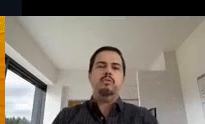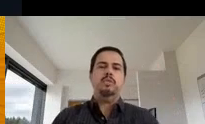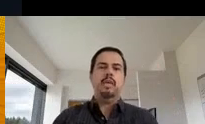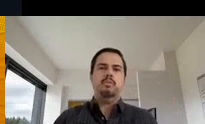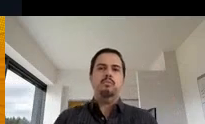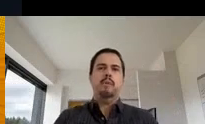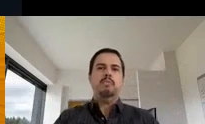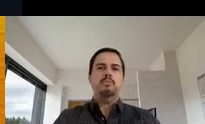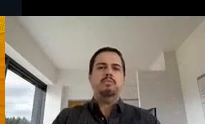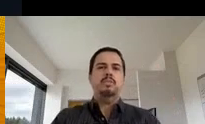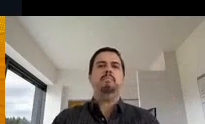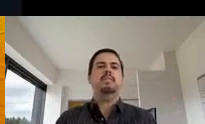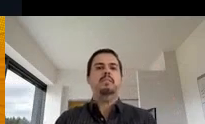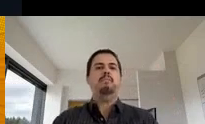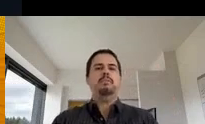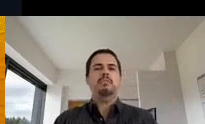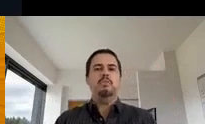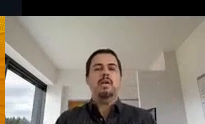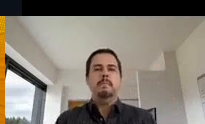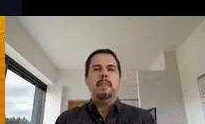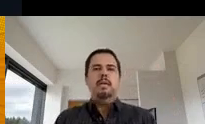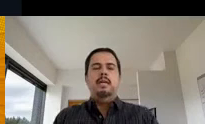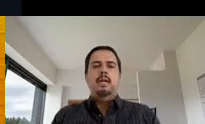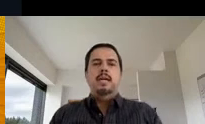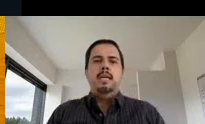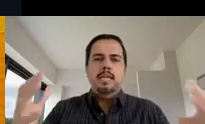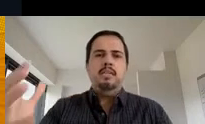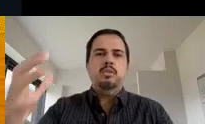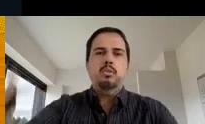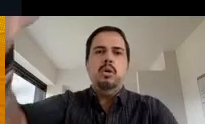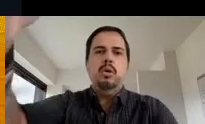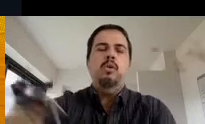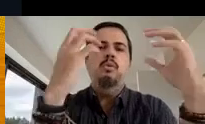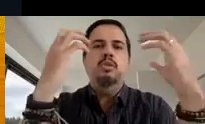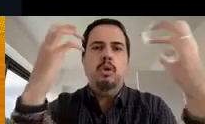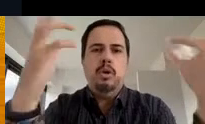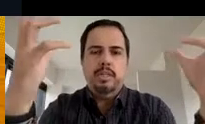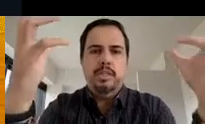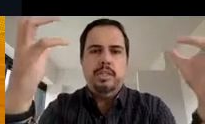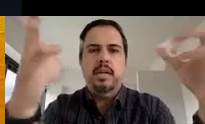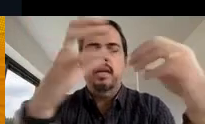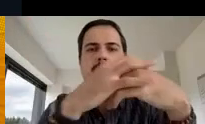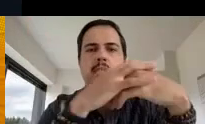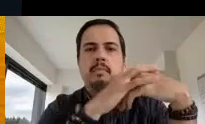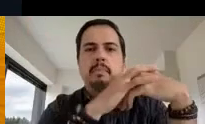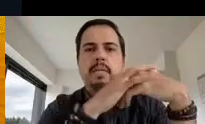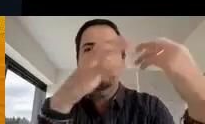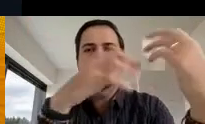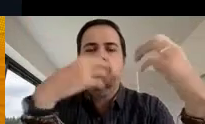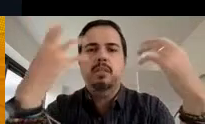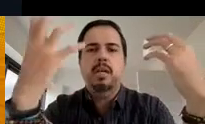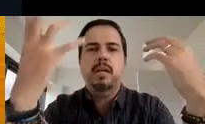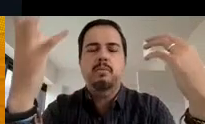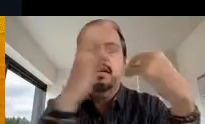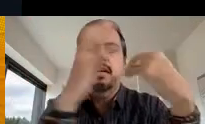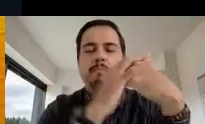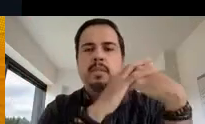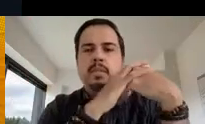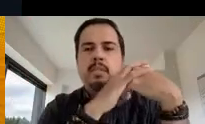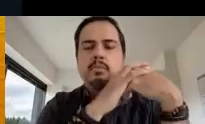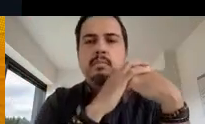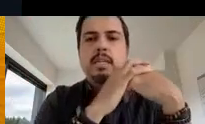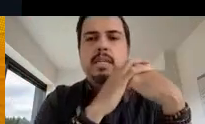e ajudar no sucesso do máximo possível de empresas que eu posso ajudar. Isso é um moonshot, né? Dependendo se você